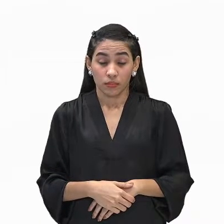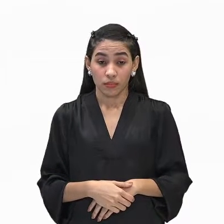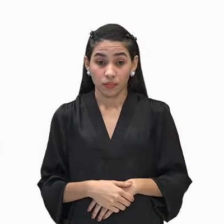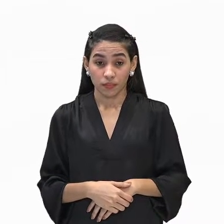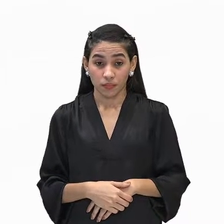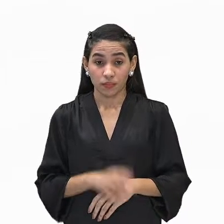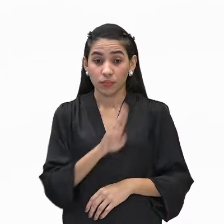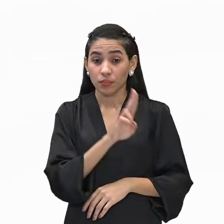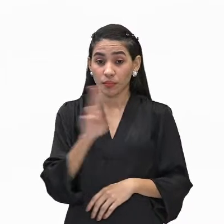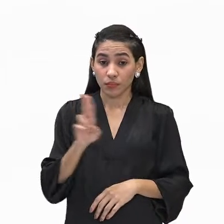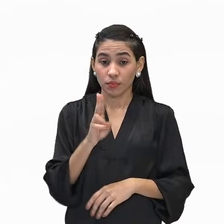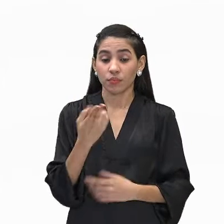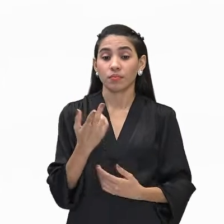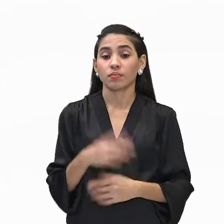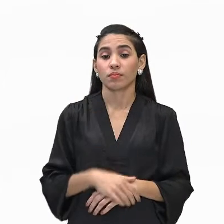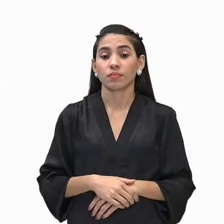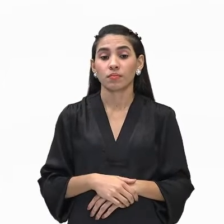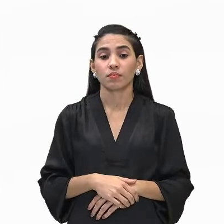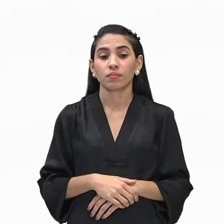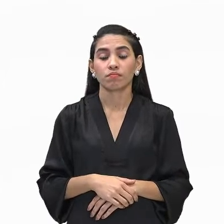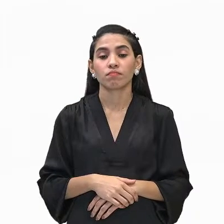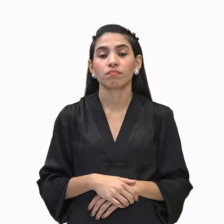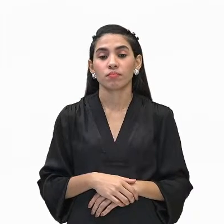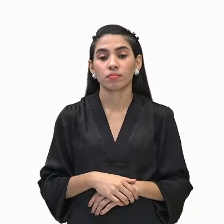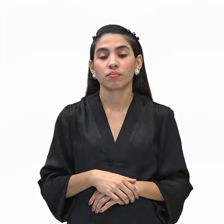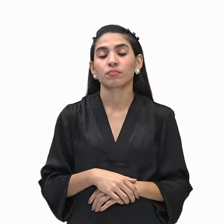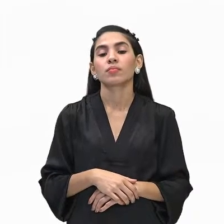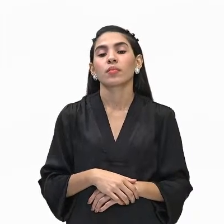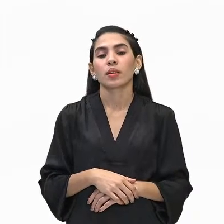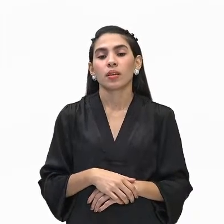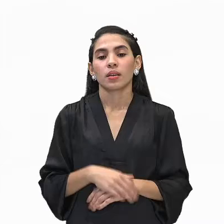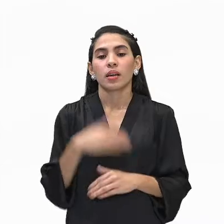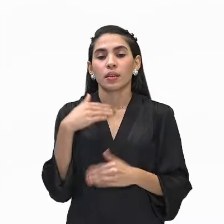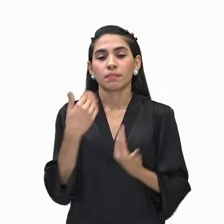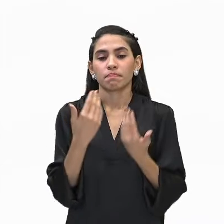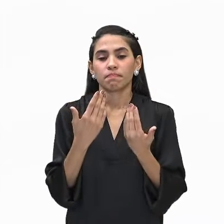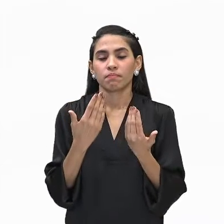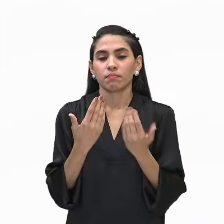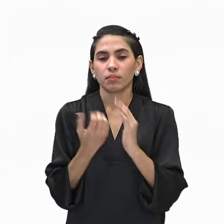nome da atividade do dia, Construindo Minha Identidade.